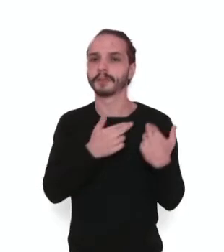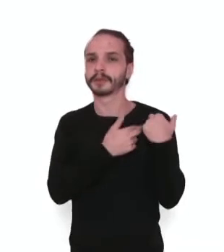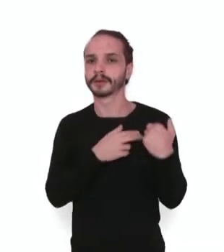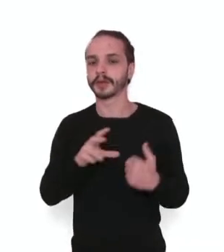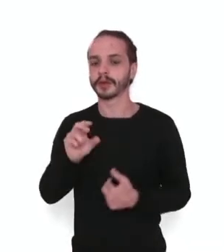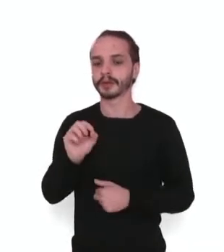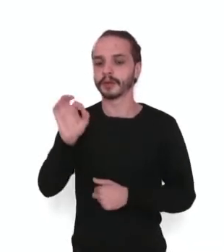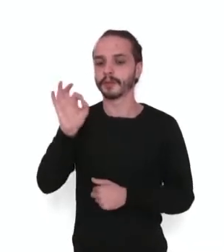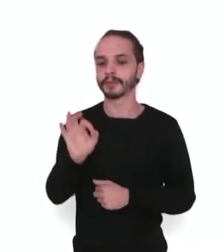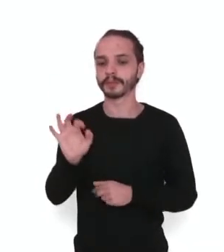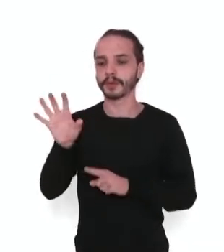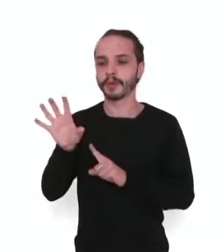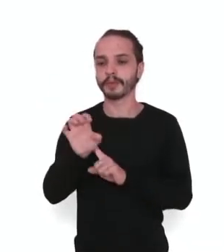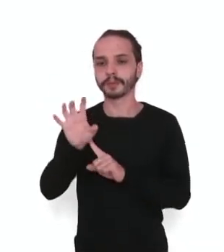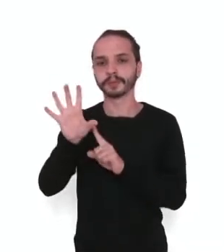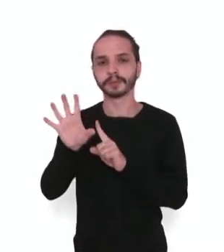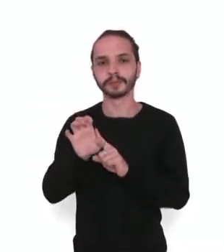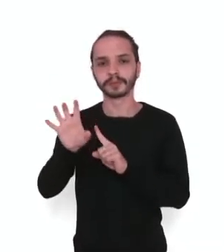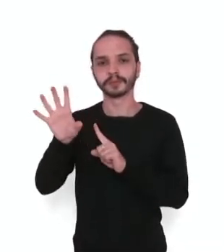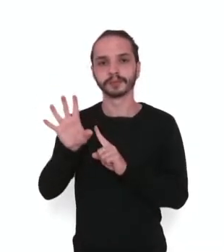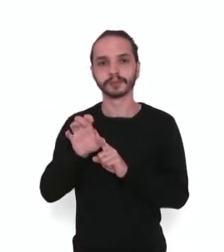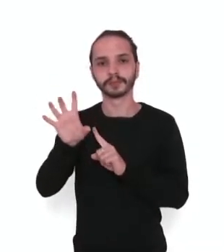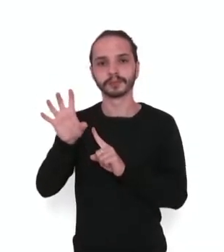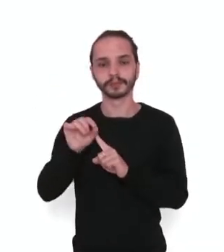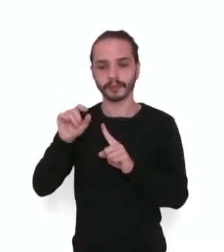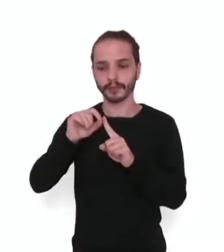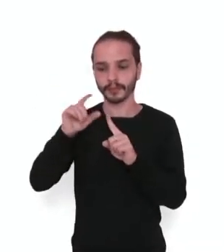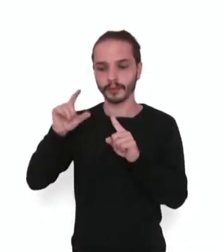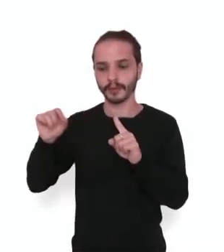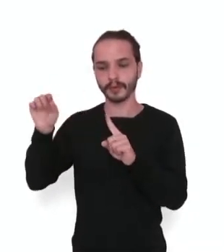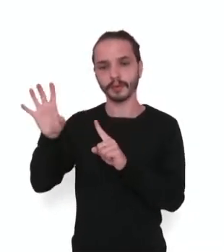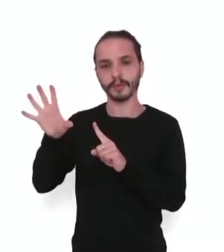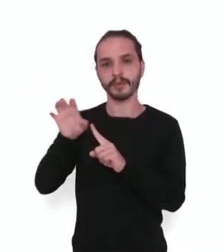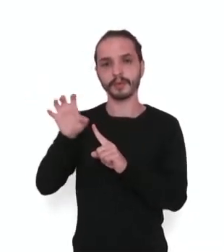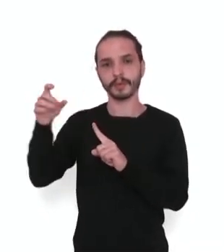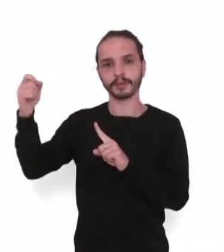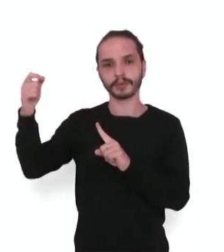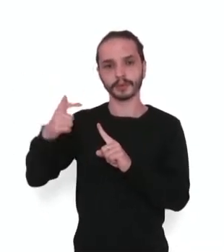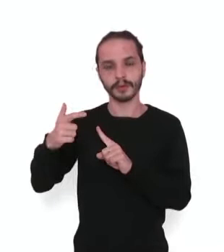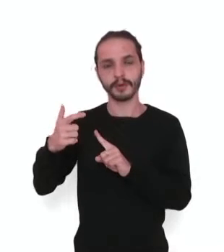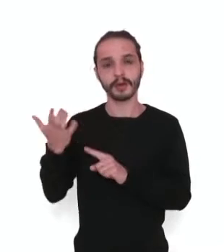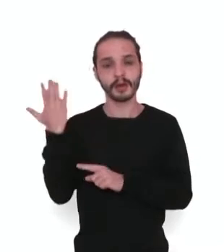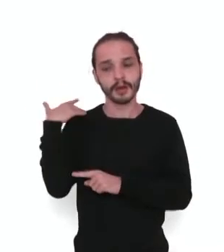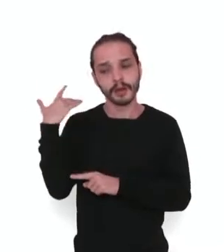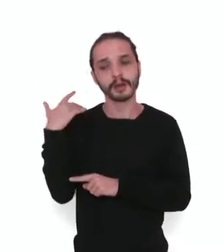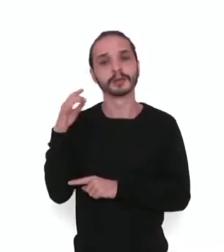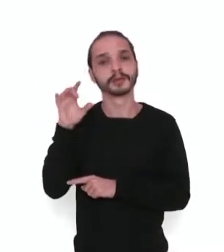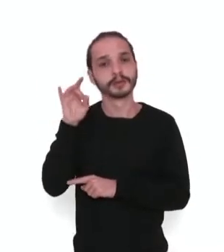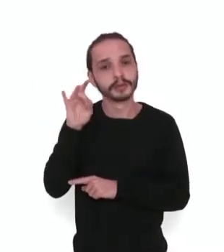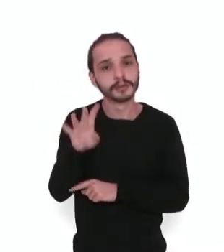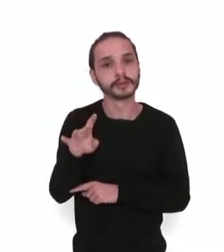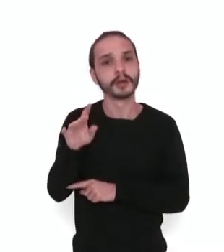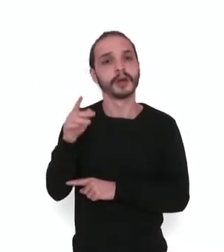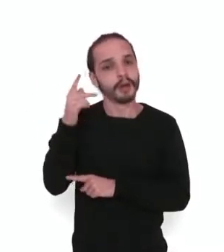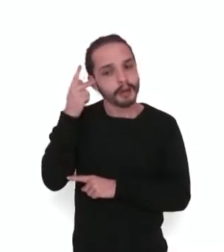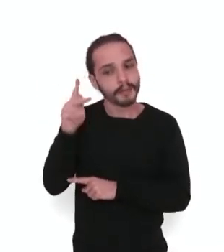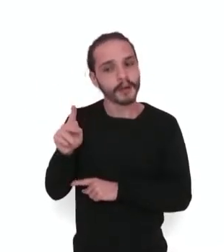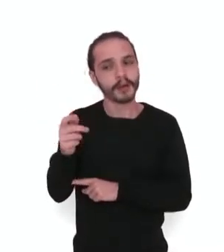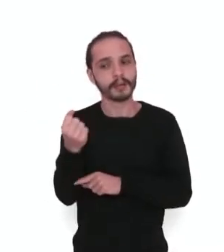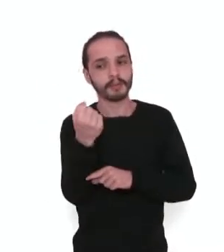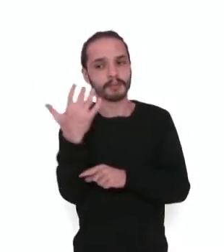da fotossíntese produzida no mundo. Antigamente, esse fenômeno era atribuído apenas às